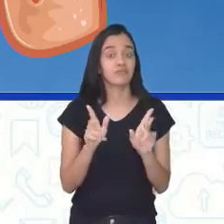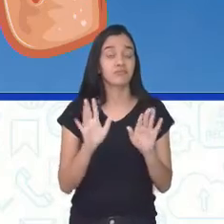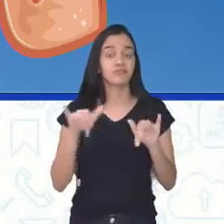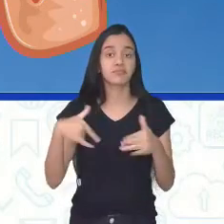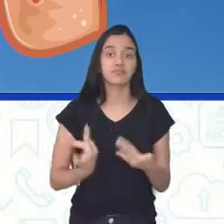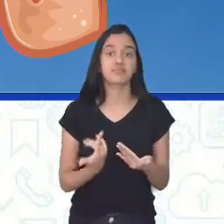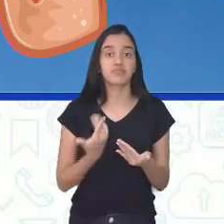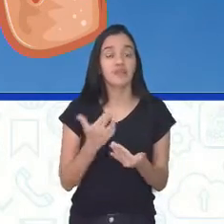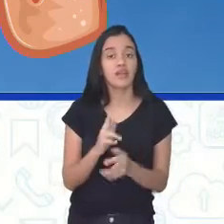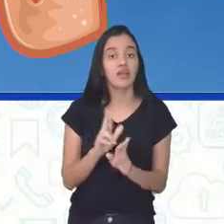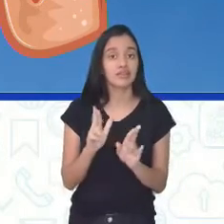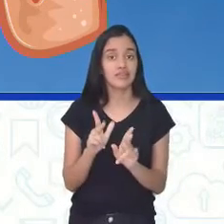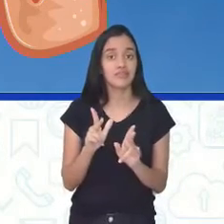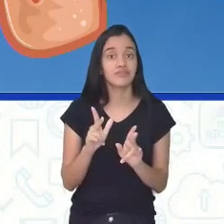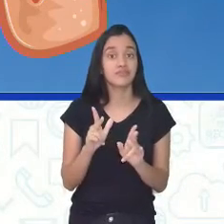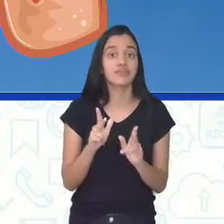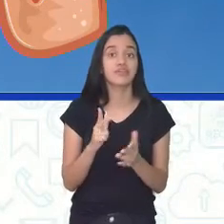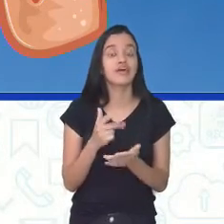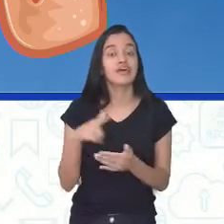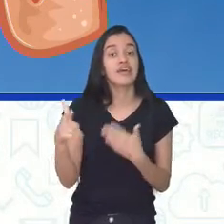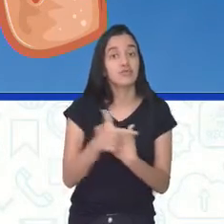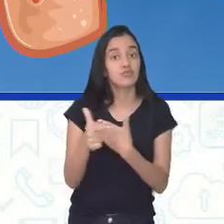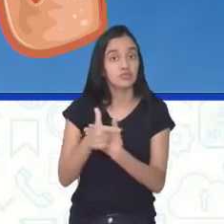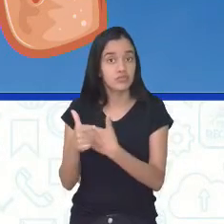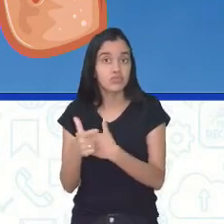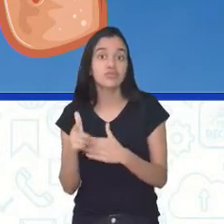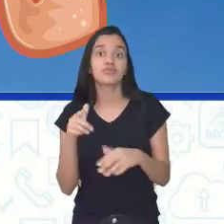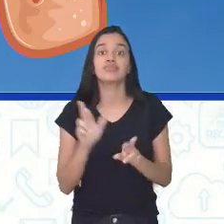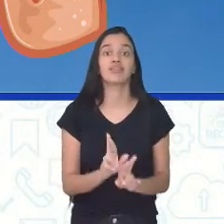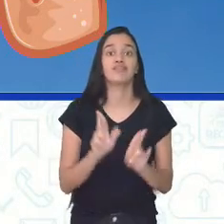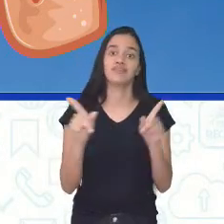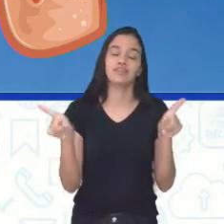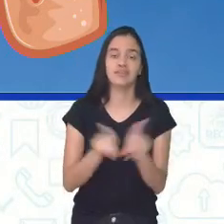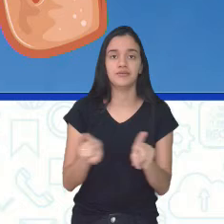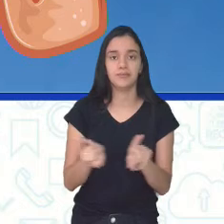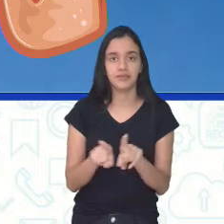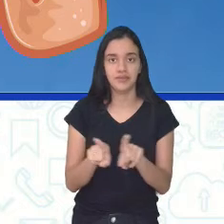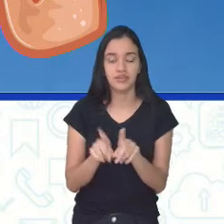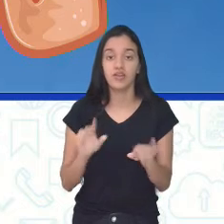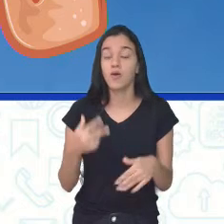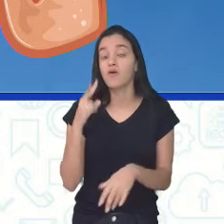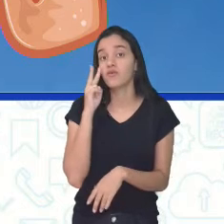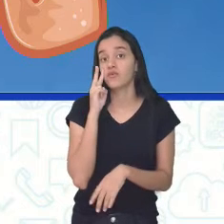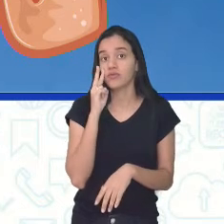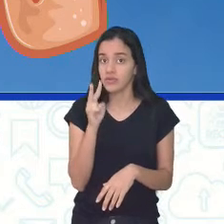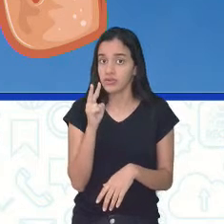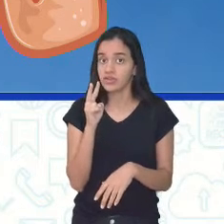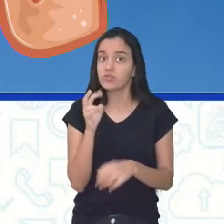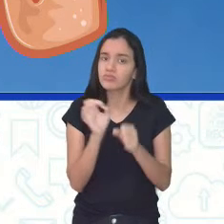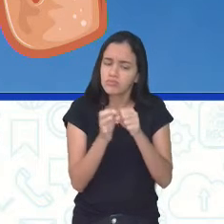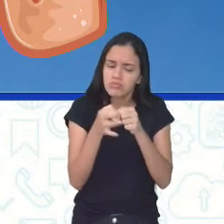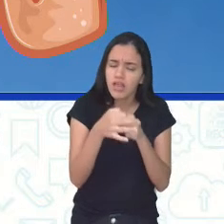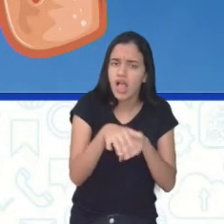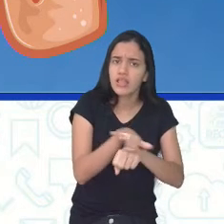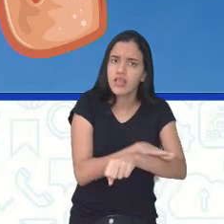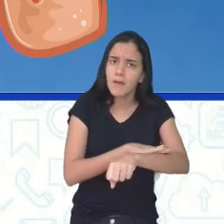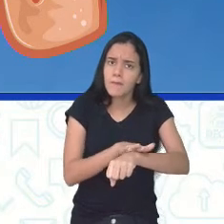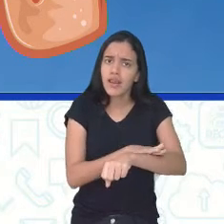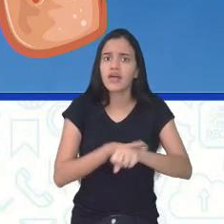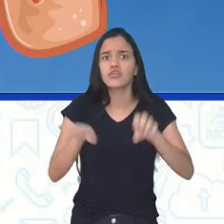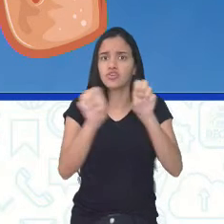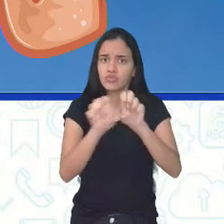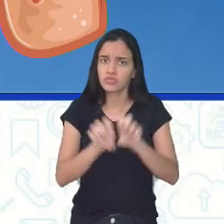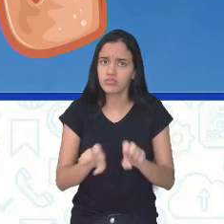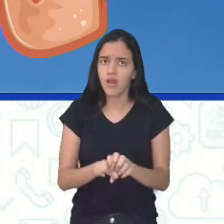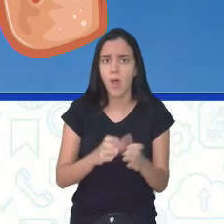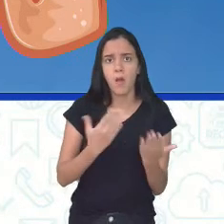e é na diferença que elas realizam funções também diferentes. Então, vejam que uma célula da pele, ela tem uma estrutura que pode